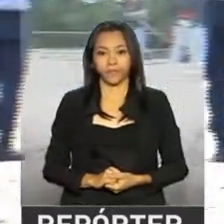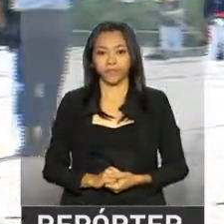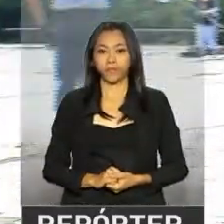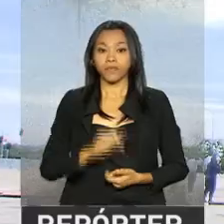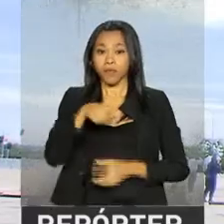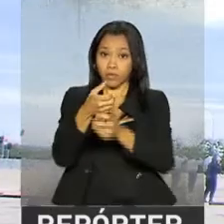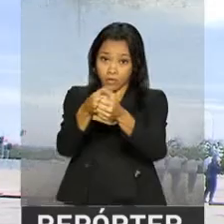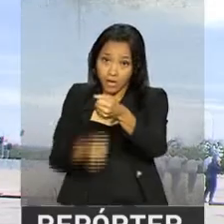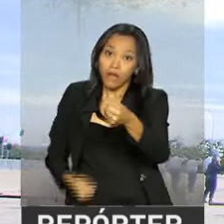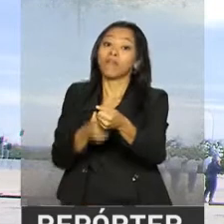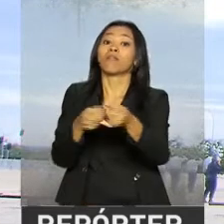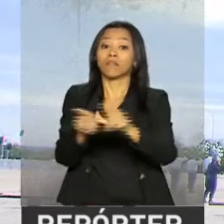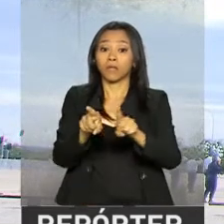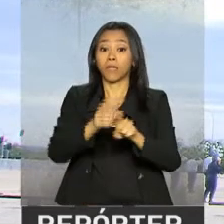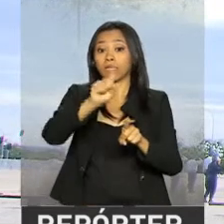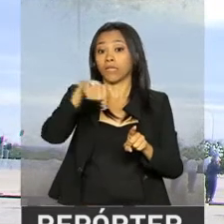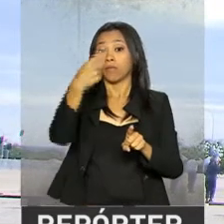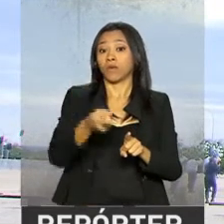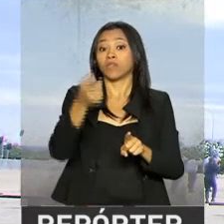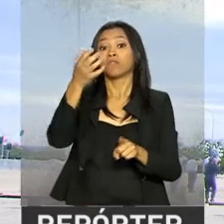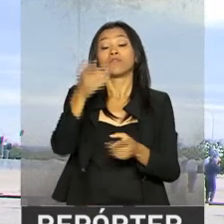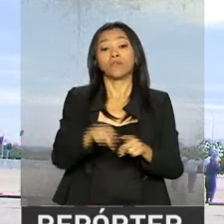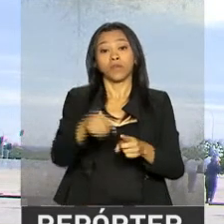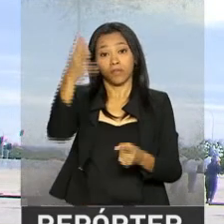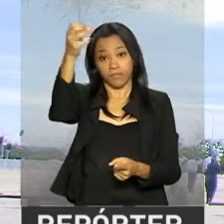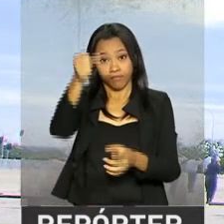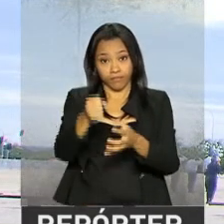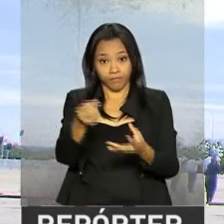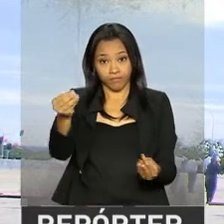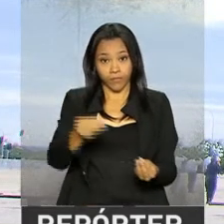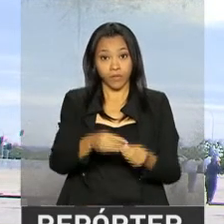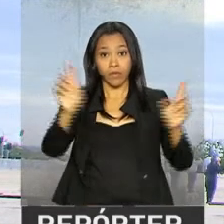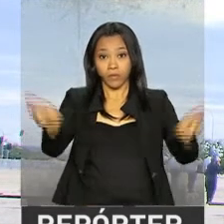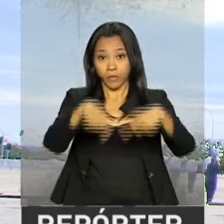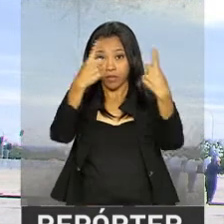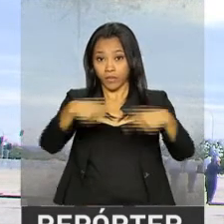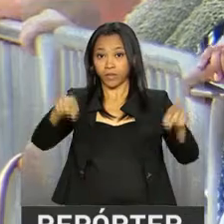E o outro pavilhão foi recolhido ao som do hino à bandeira.